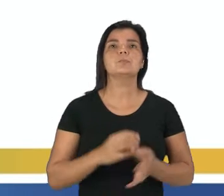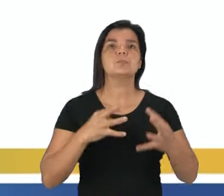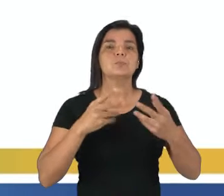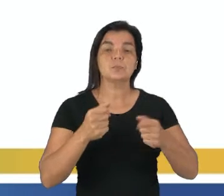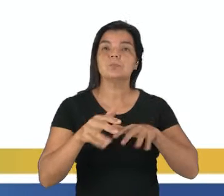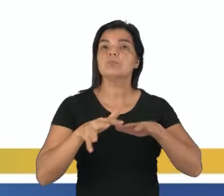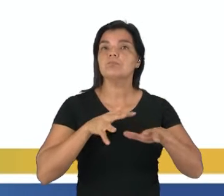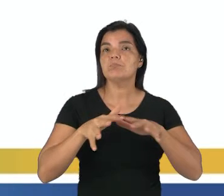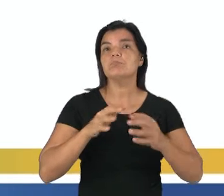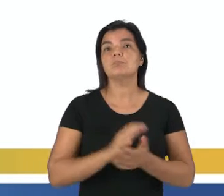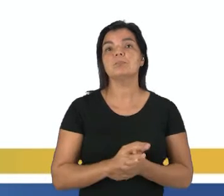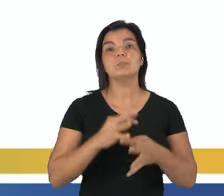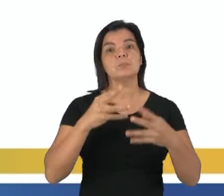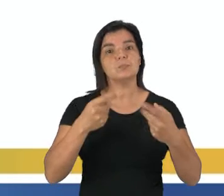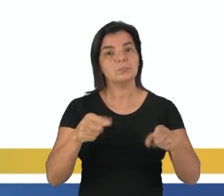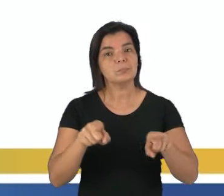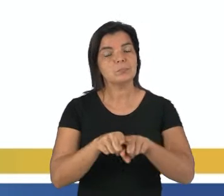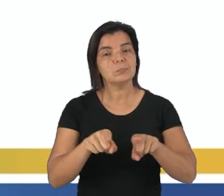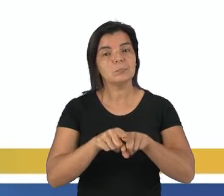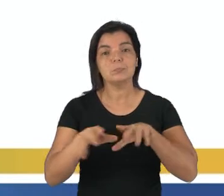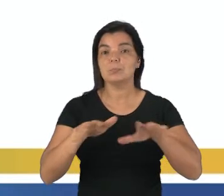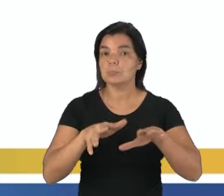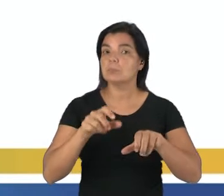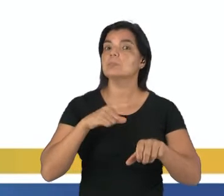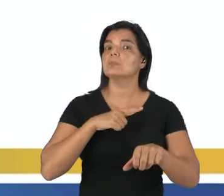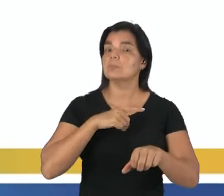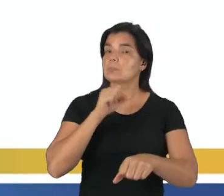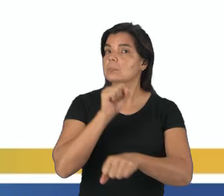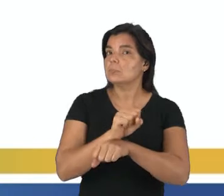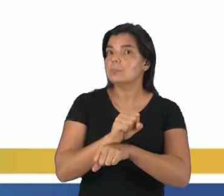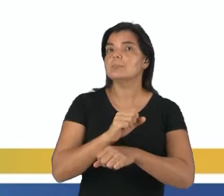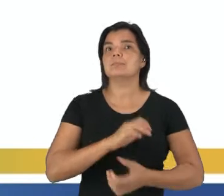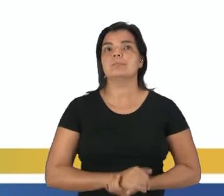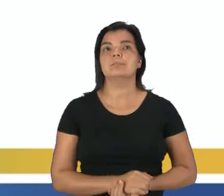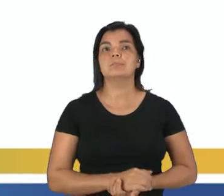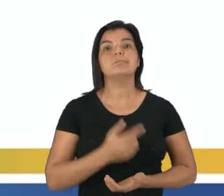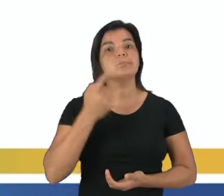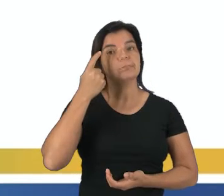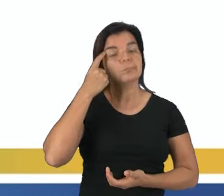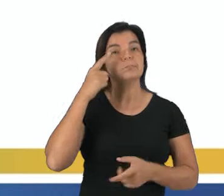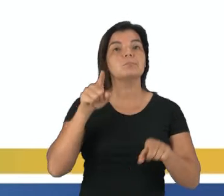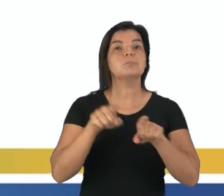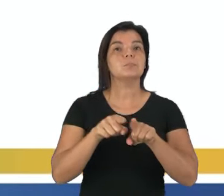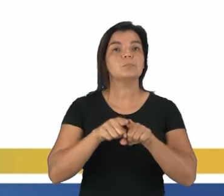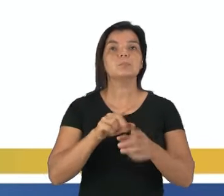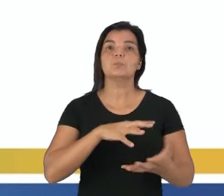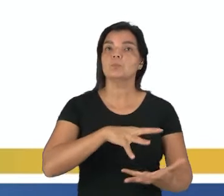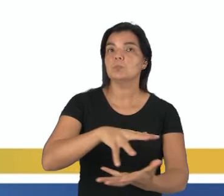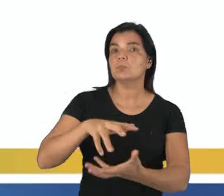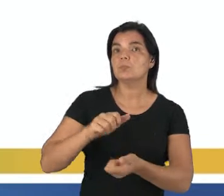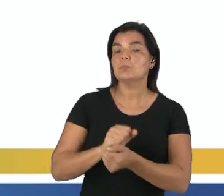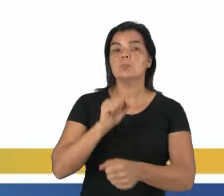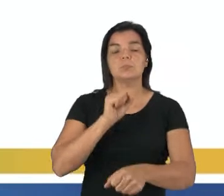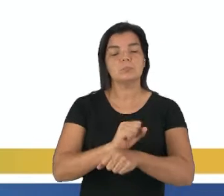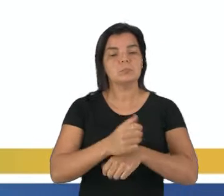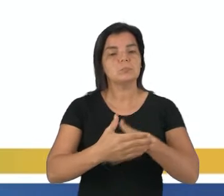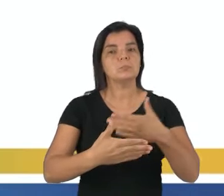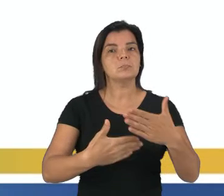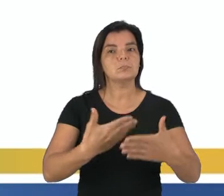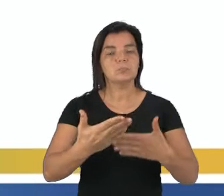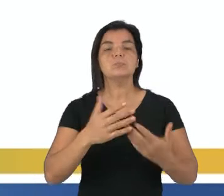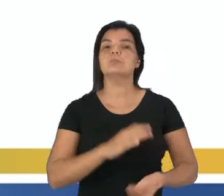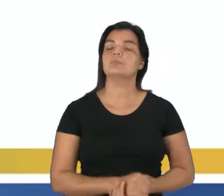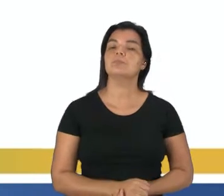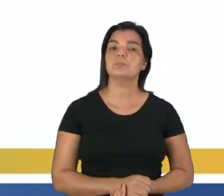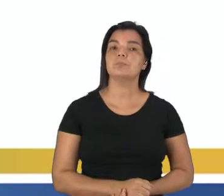que tudo se move e que tudo por se mover tende a parar, né. Nessa analogia, podemos supor que o universo tende a parar com o tempo, né?